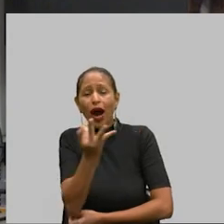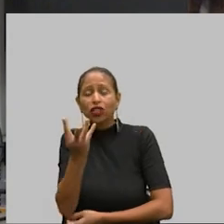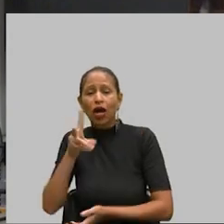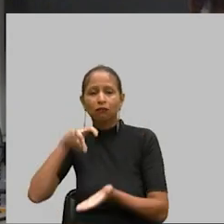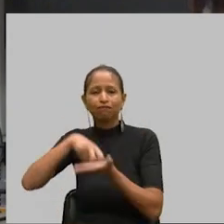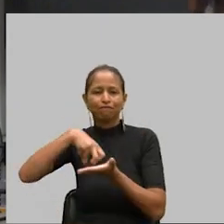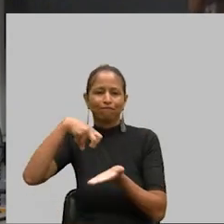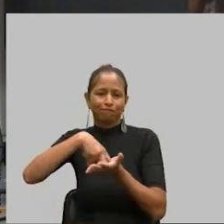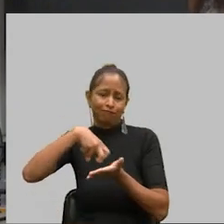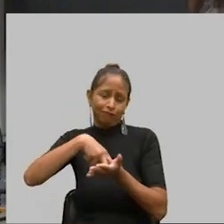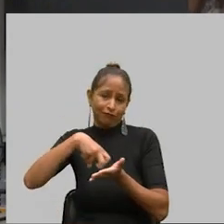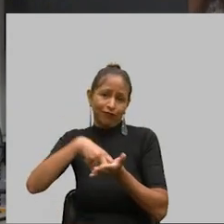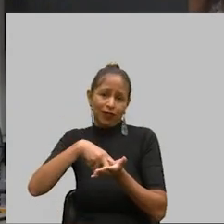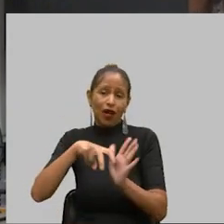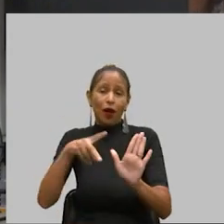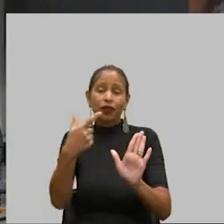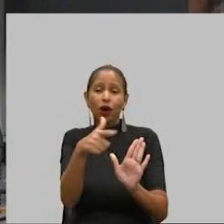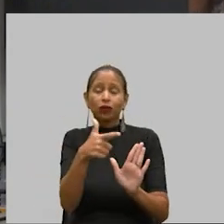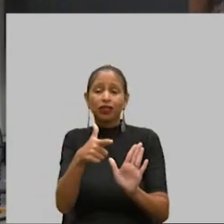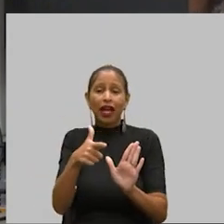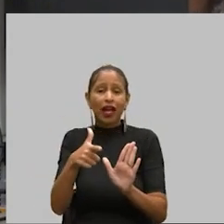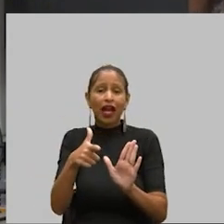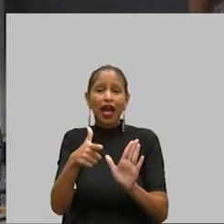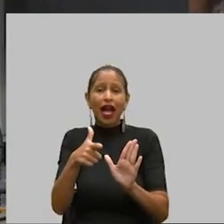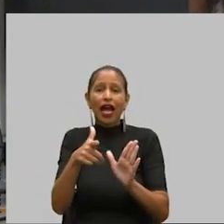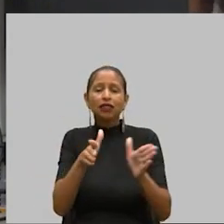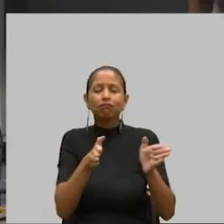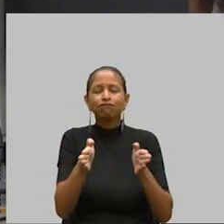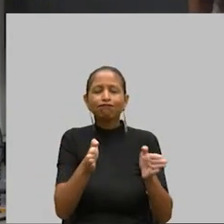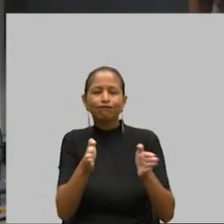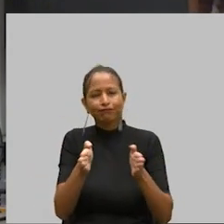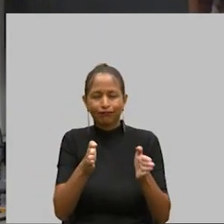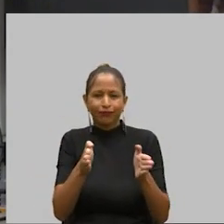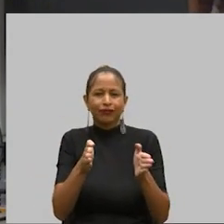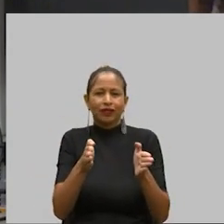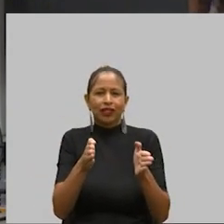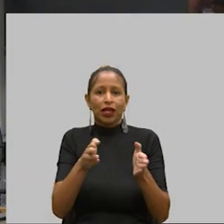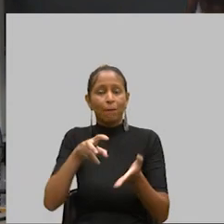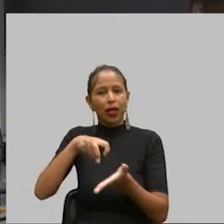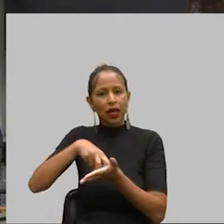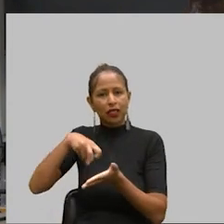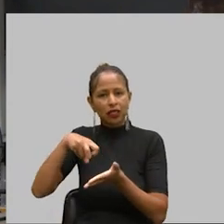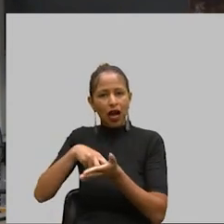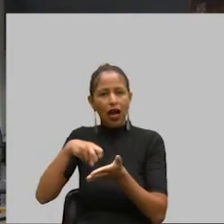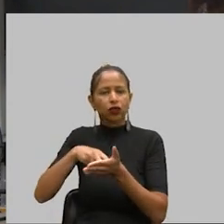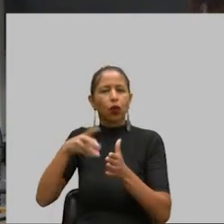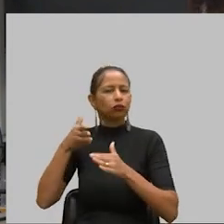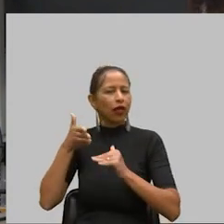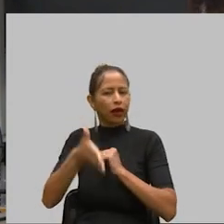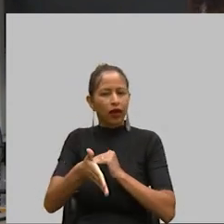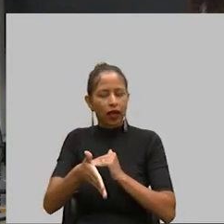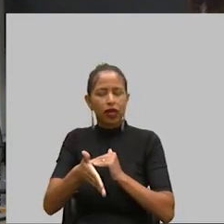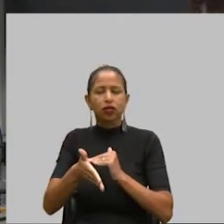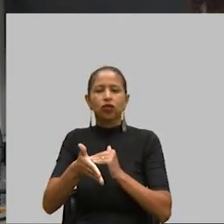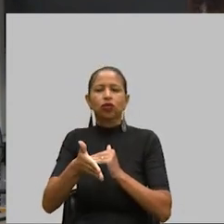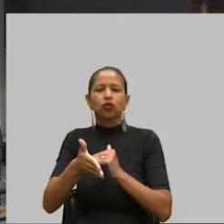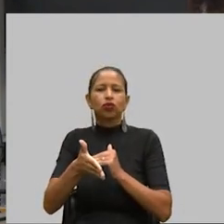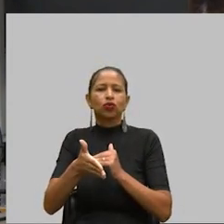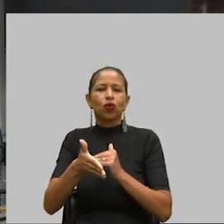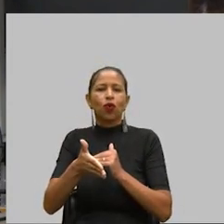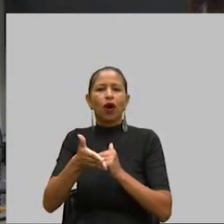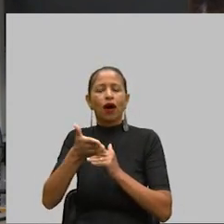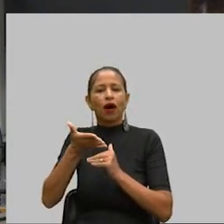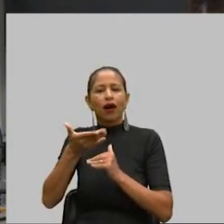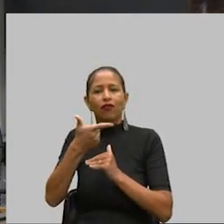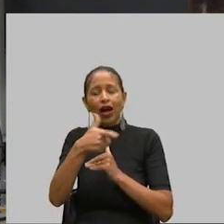penalizados por não termos ainda esta equiparação é penalizado enquanto egressos alimentação eu tô sendo